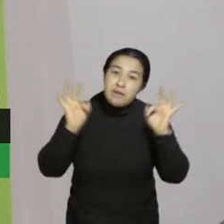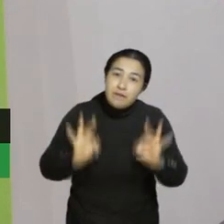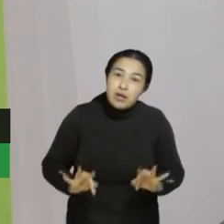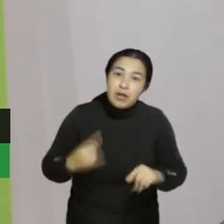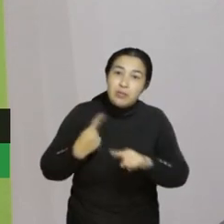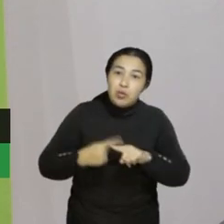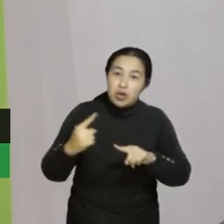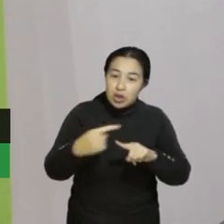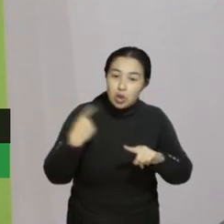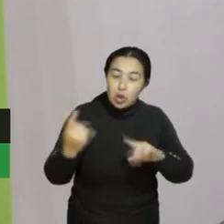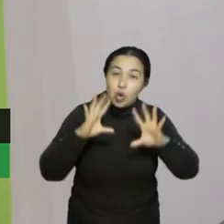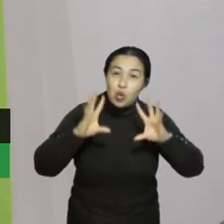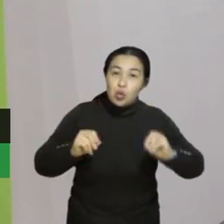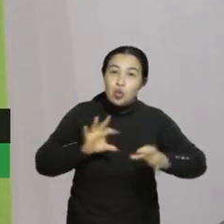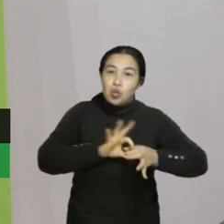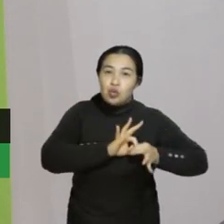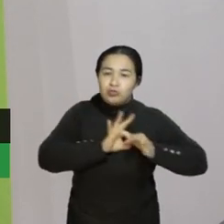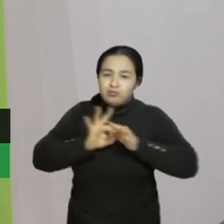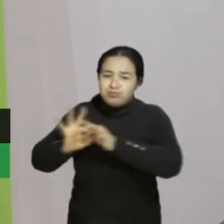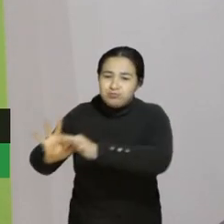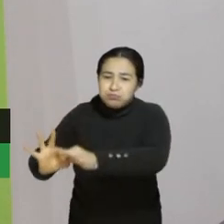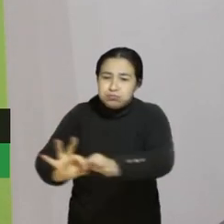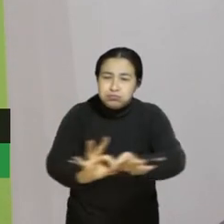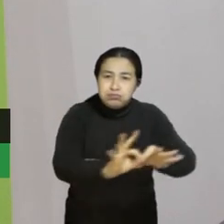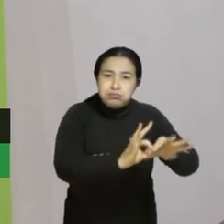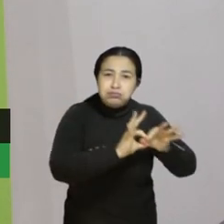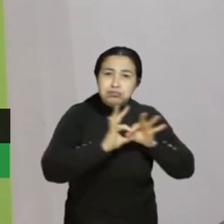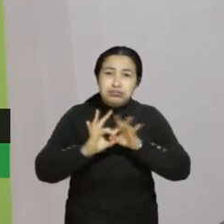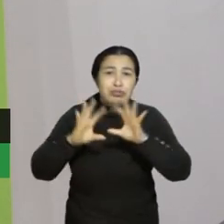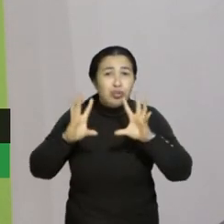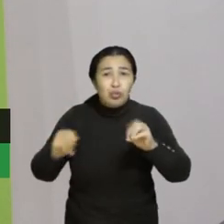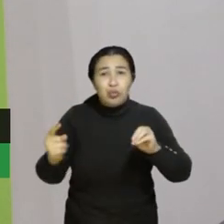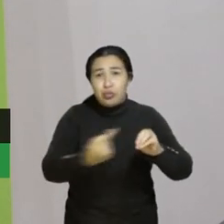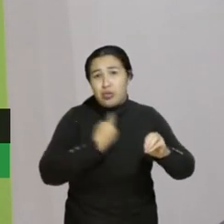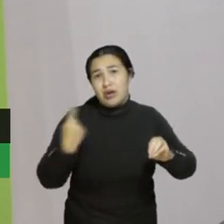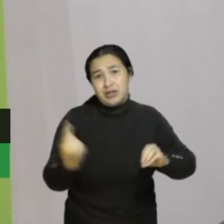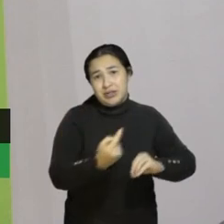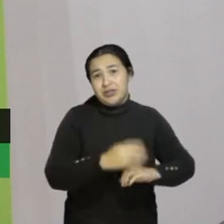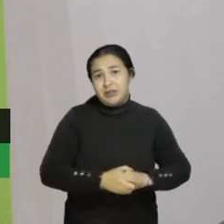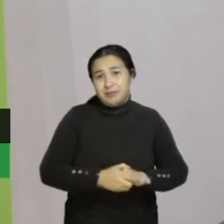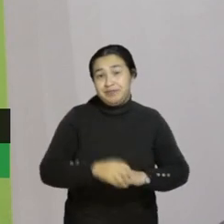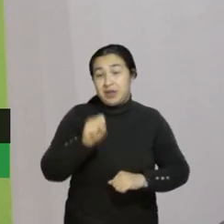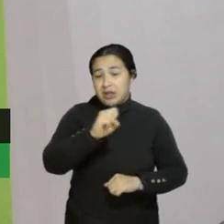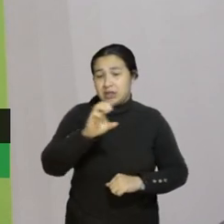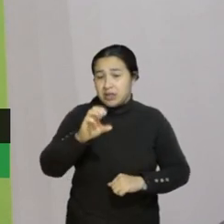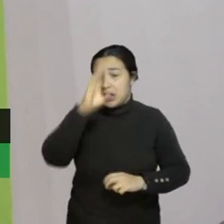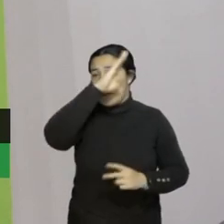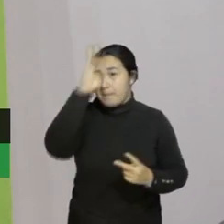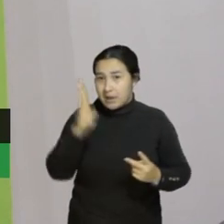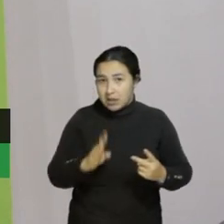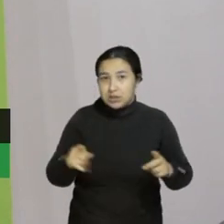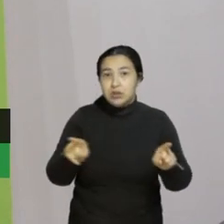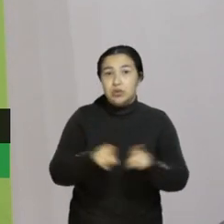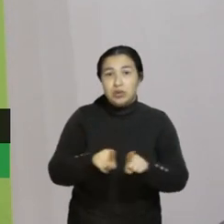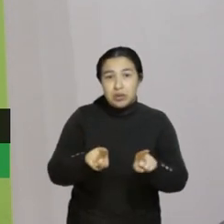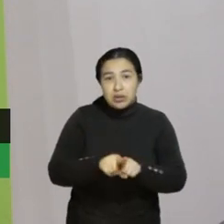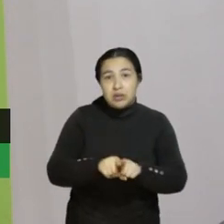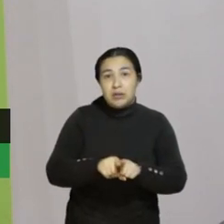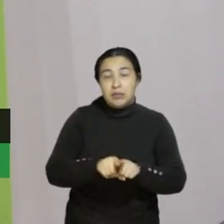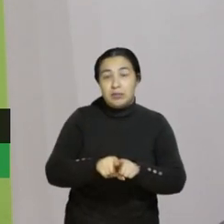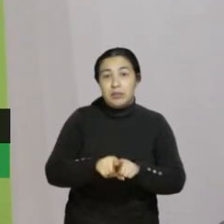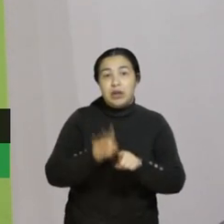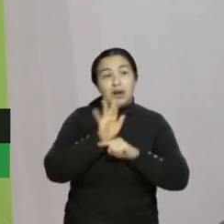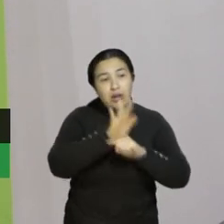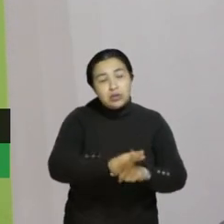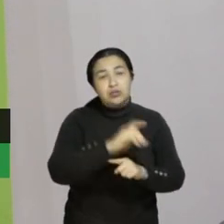corrente de solidariedade que se formou. De todos nós, de Santa Catarina, do Brasil, pelo estado do Rio Grande do